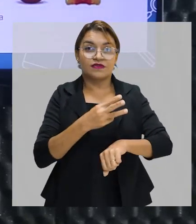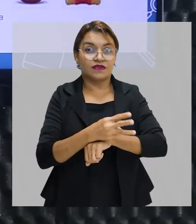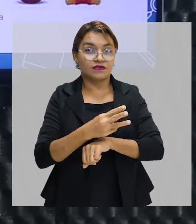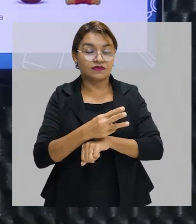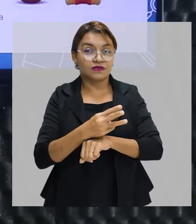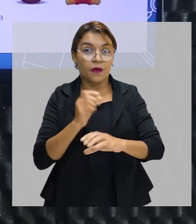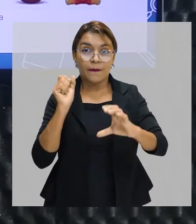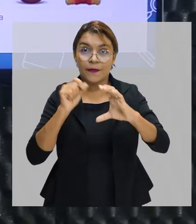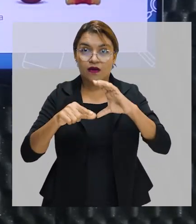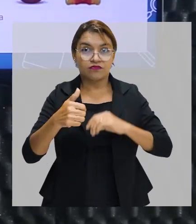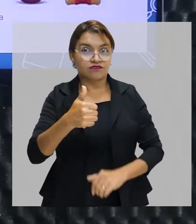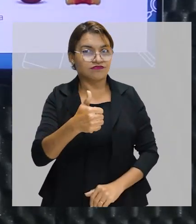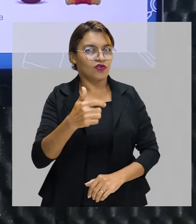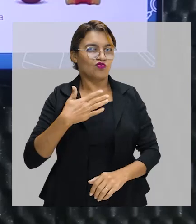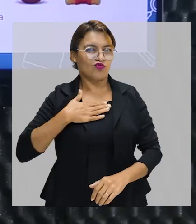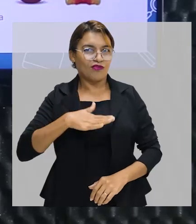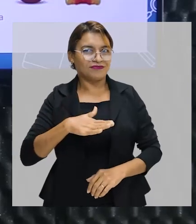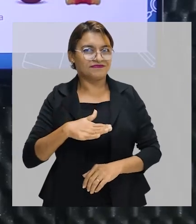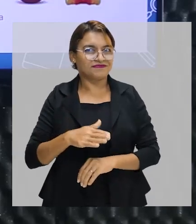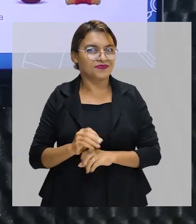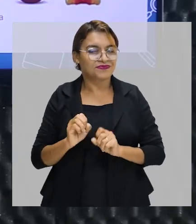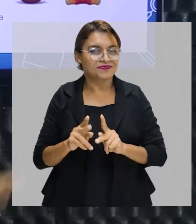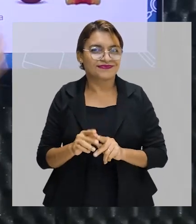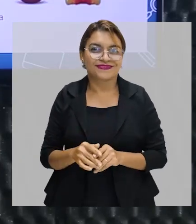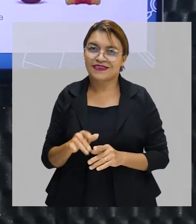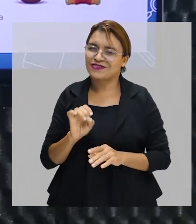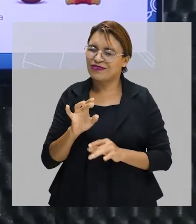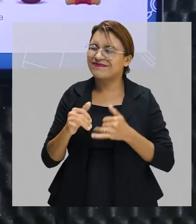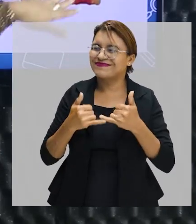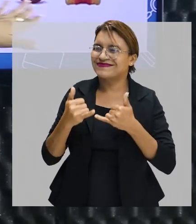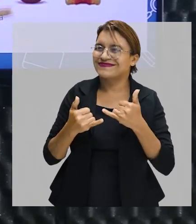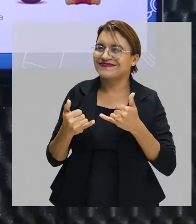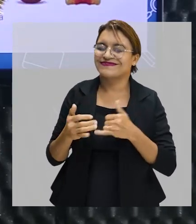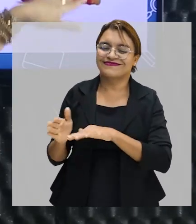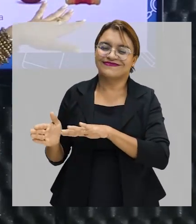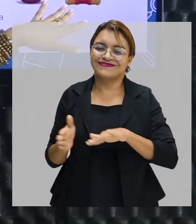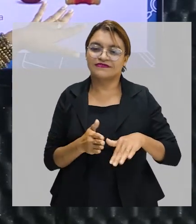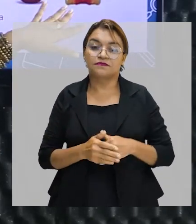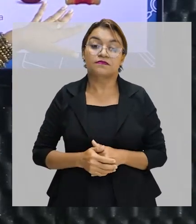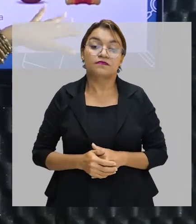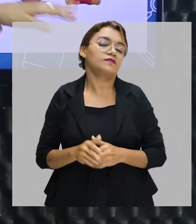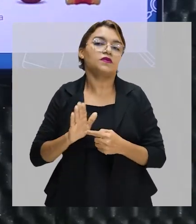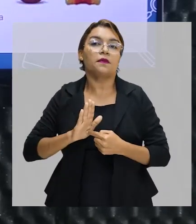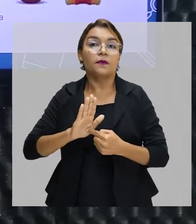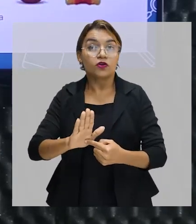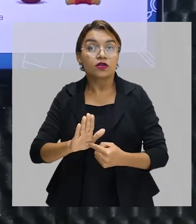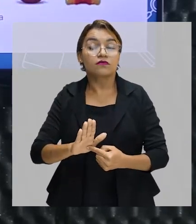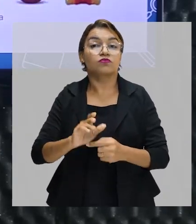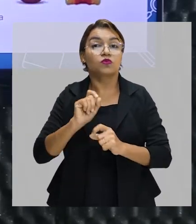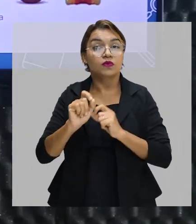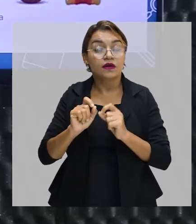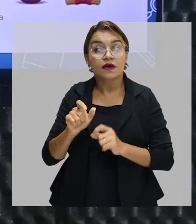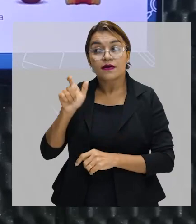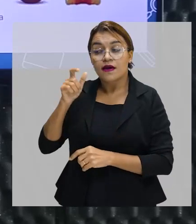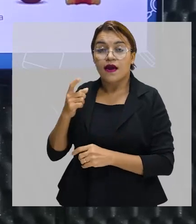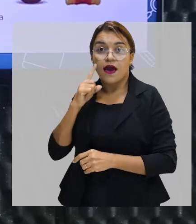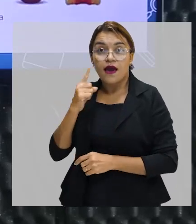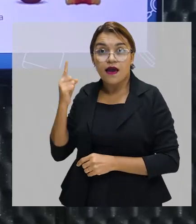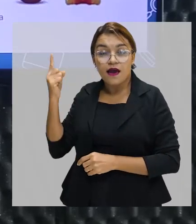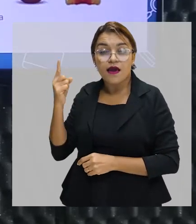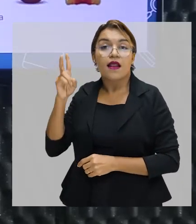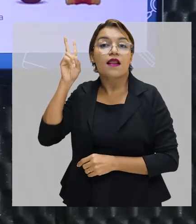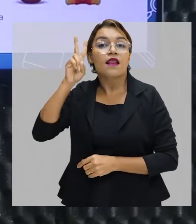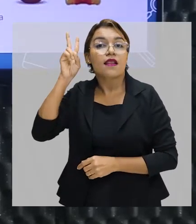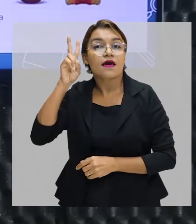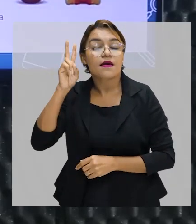este sinalzinho, não. Eu estou brincando. Então, esse aqui eu trouxe só para lembrar de linguagem não